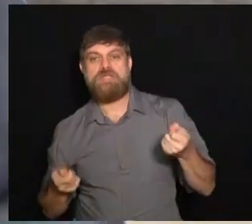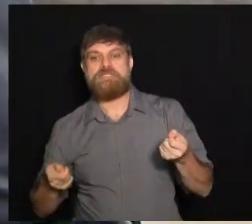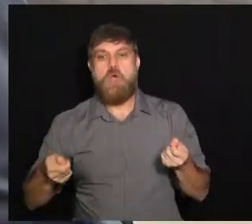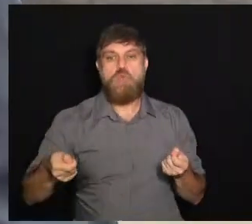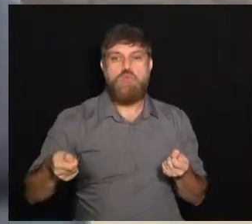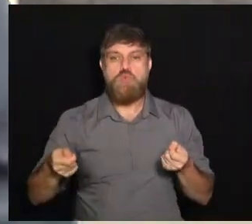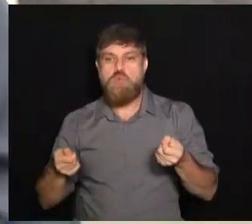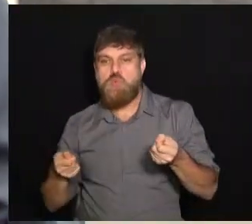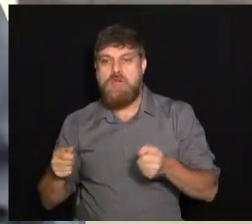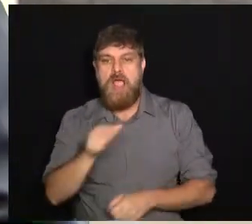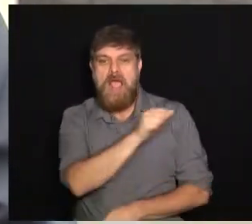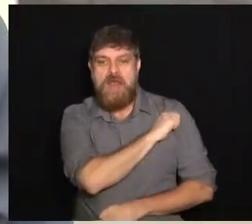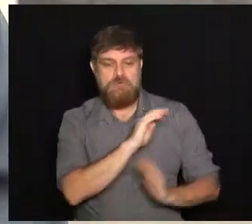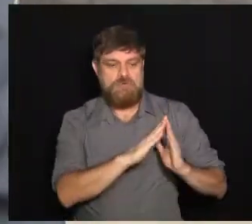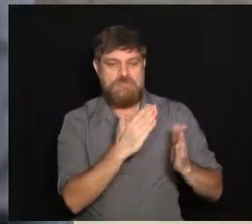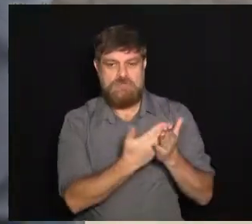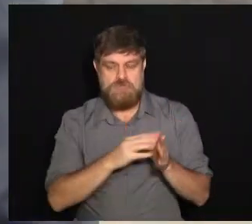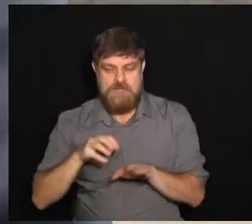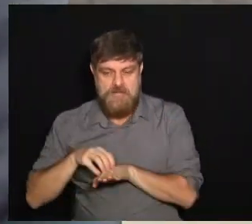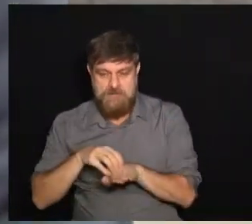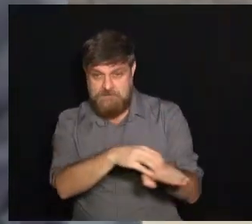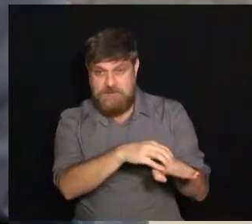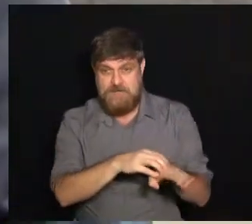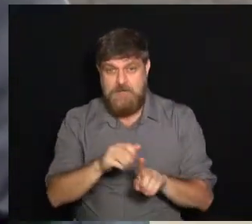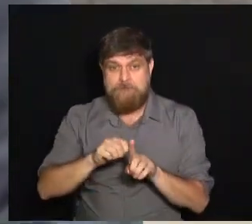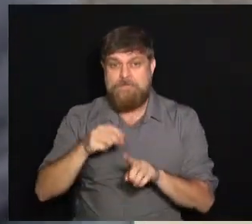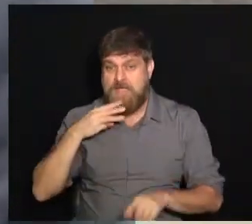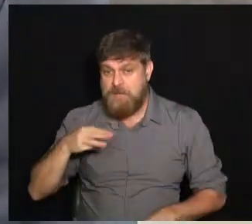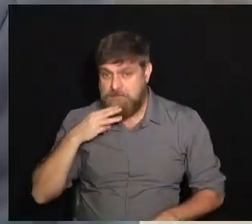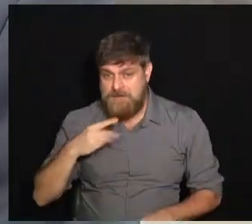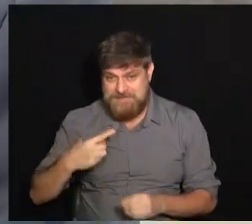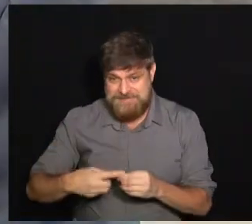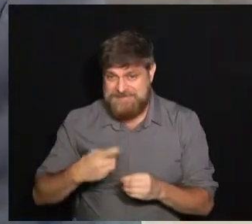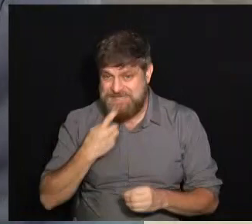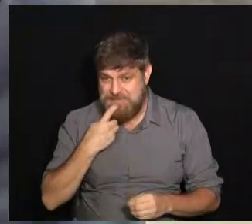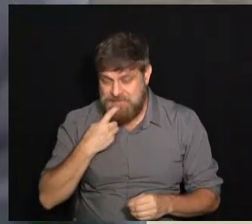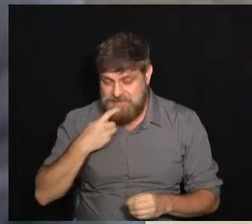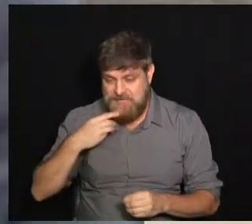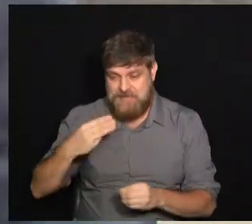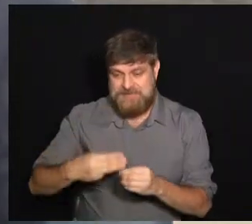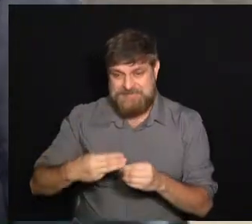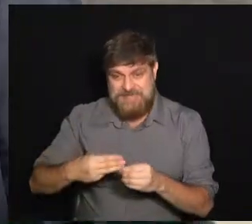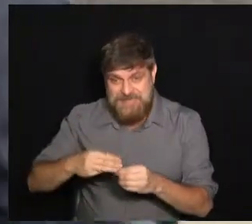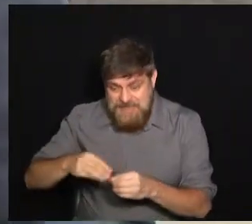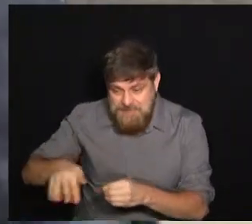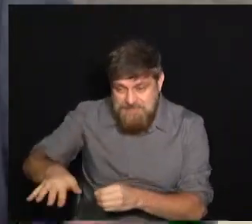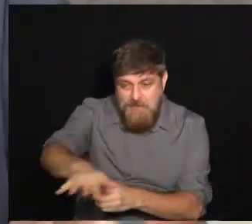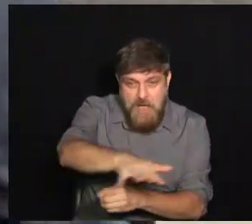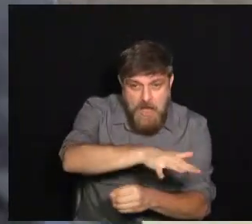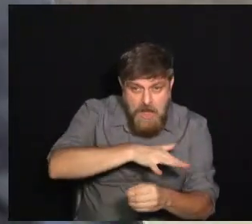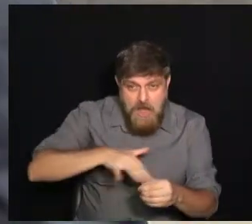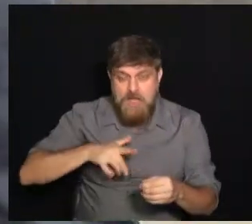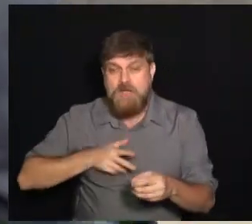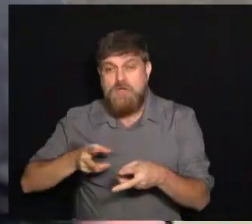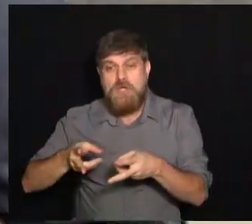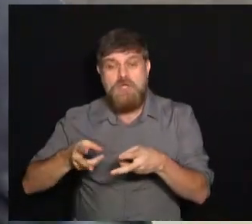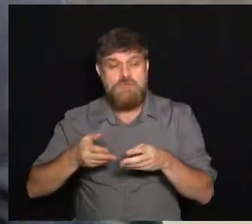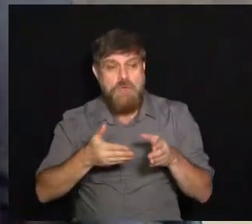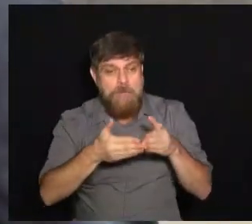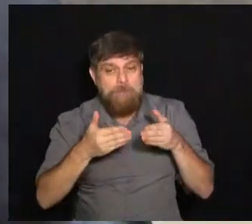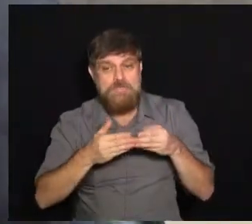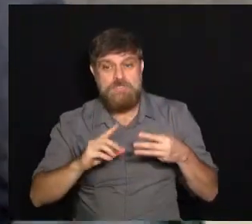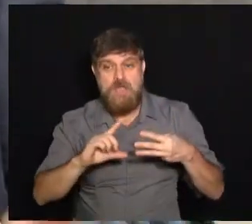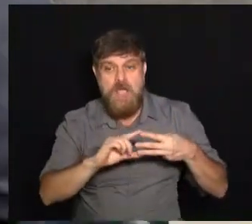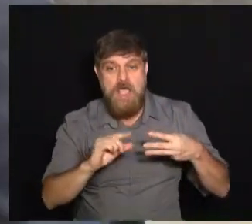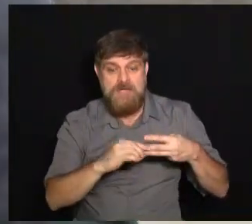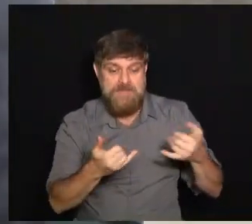mãe turistas que está a partir de março, não só em Campinas, mas na região metropolitana de Campinas, o vereador está pedindo que a INDEC